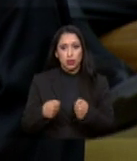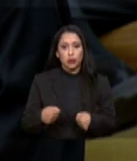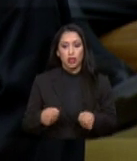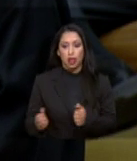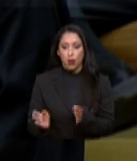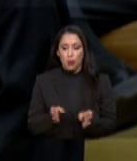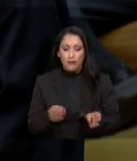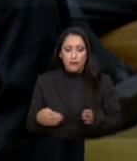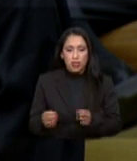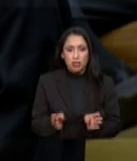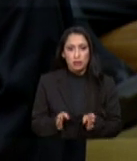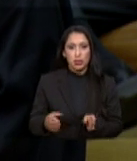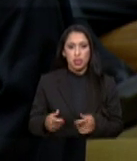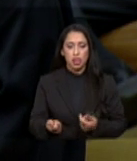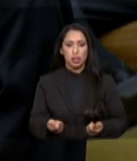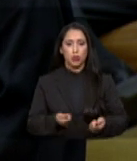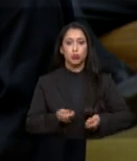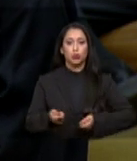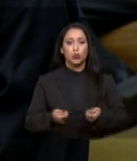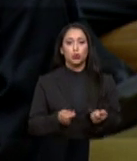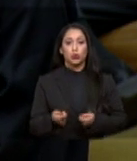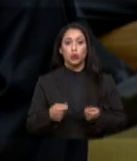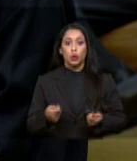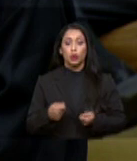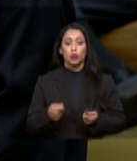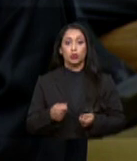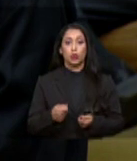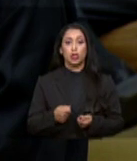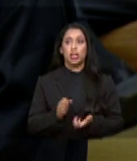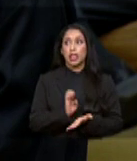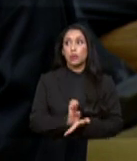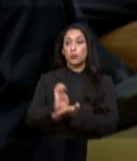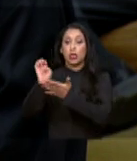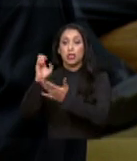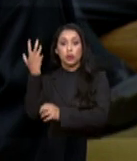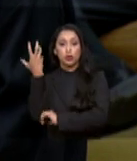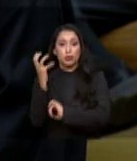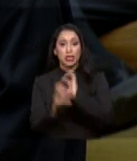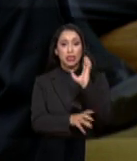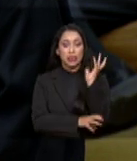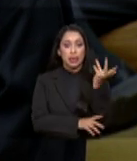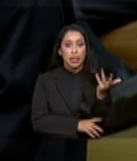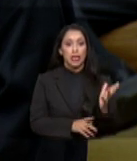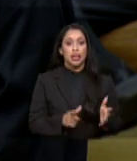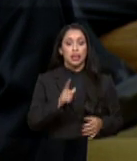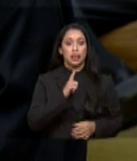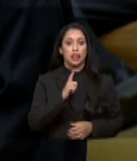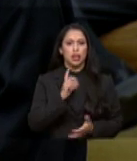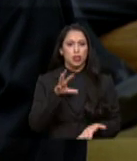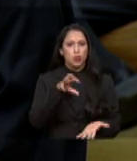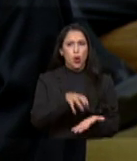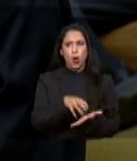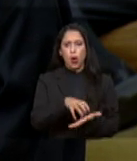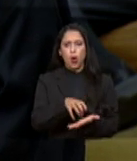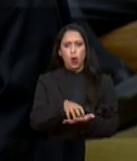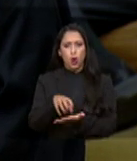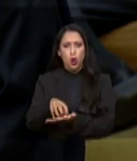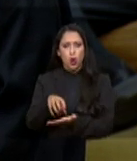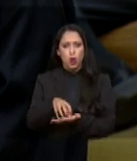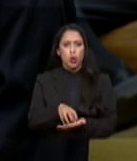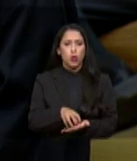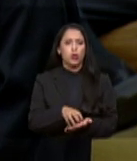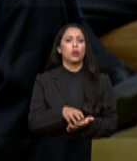flexibilização do controle da exportação de madeira, o loteamento de cargos nos órgãos ambientais com